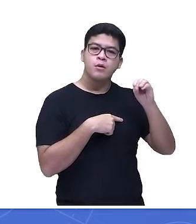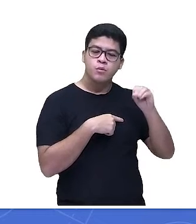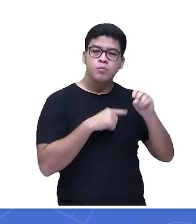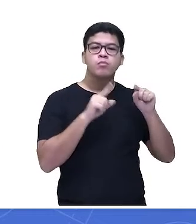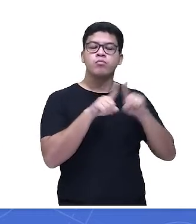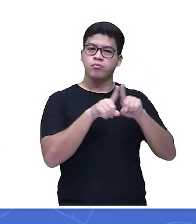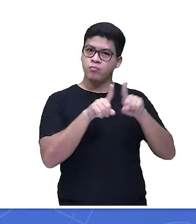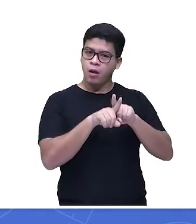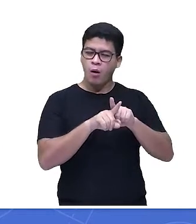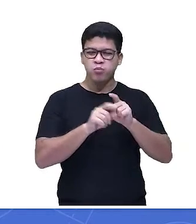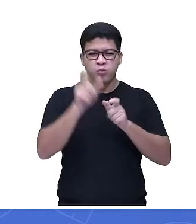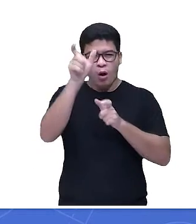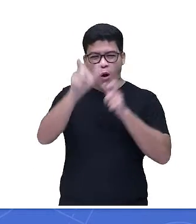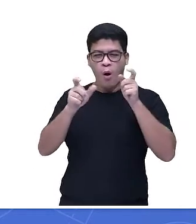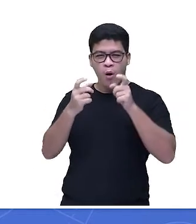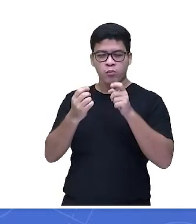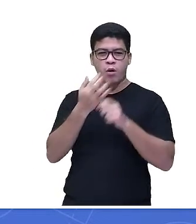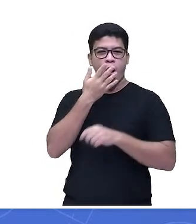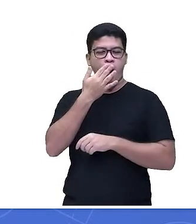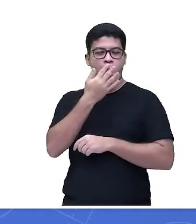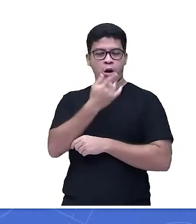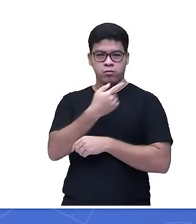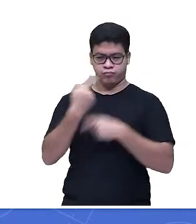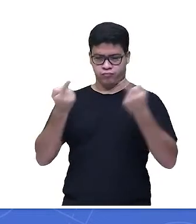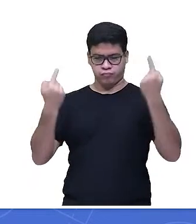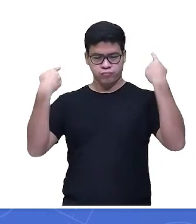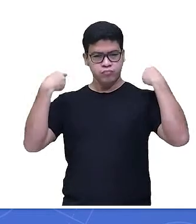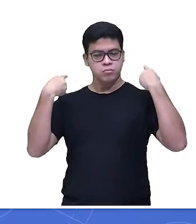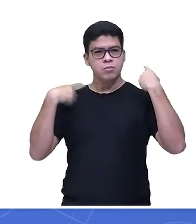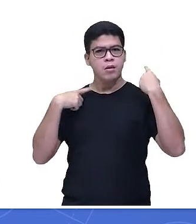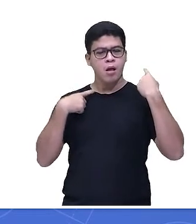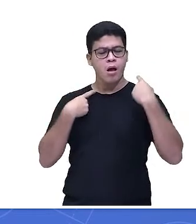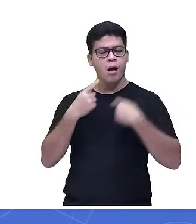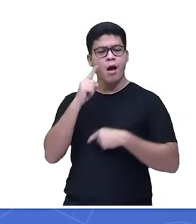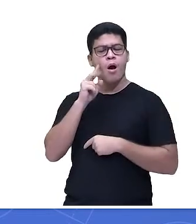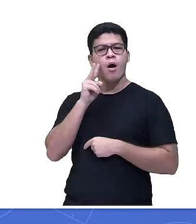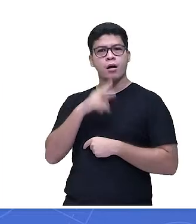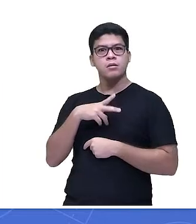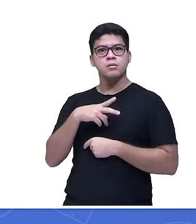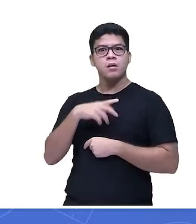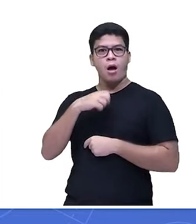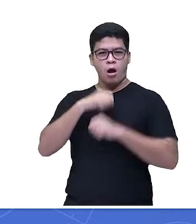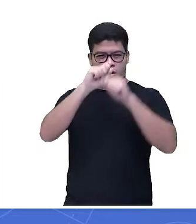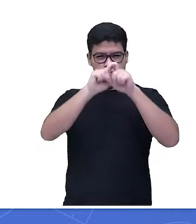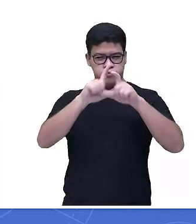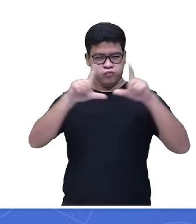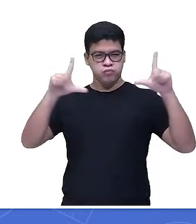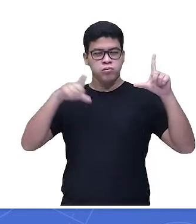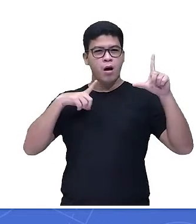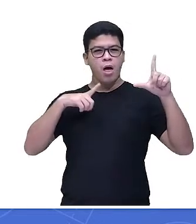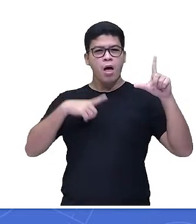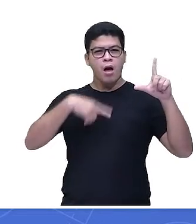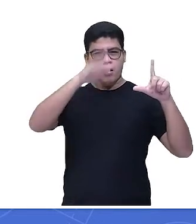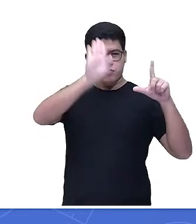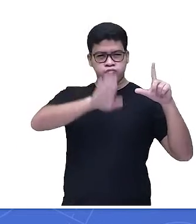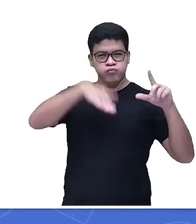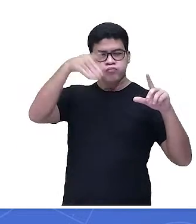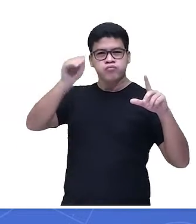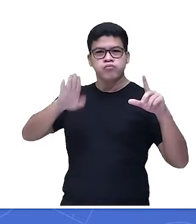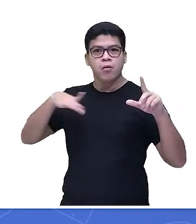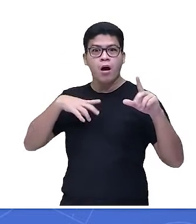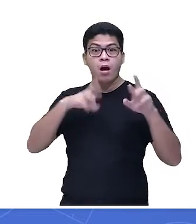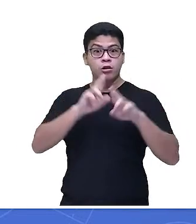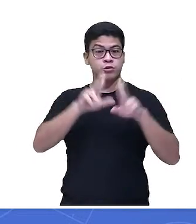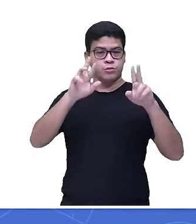cores, Então, nós podemos, através dessa paleta de cores,